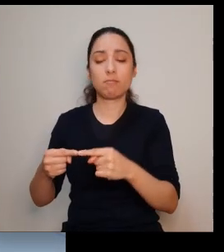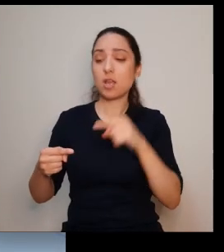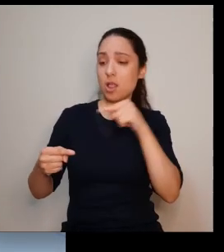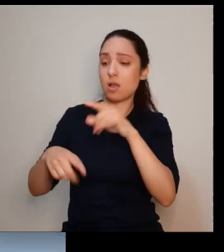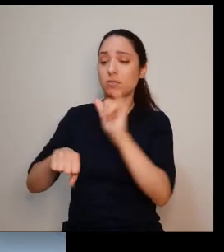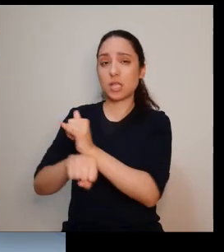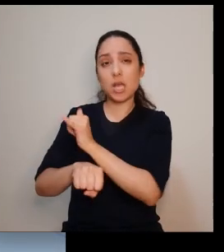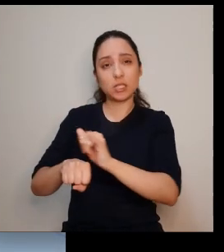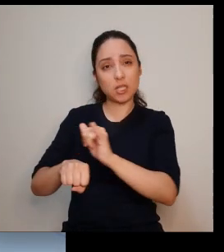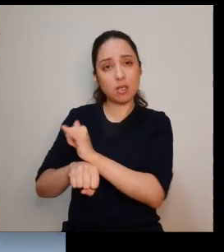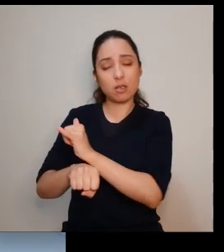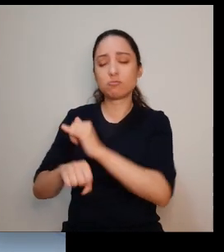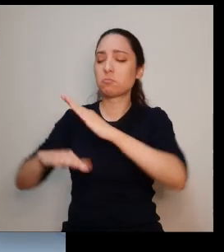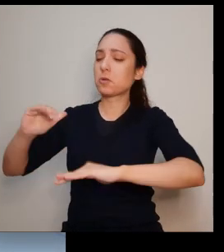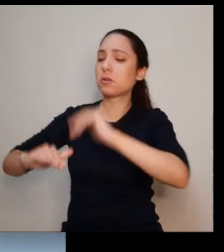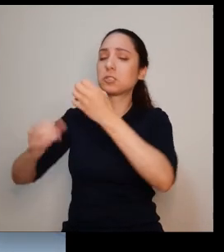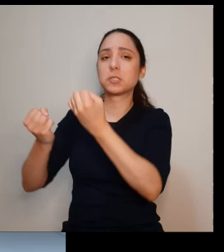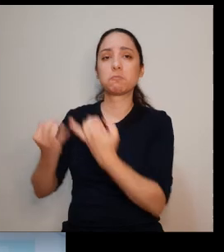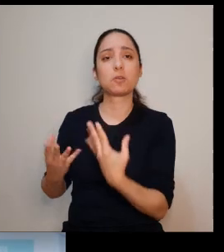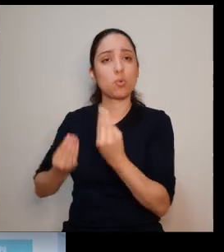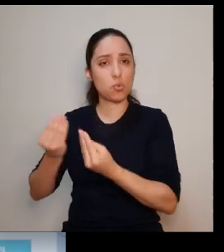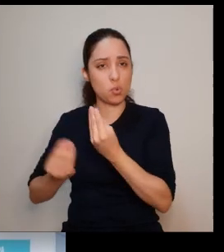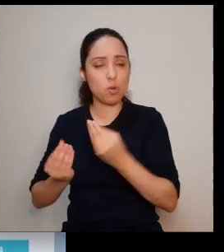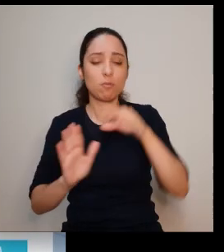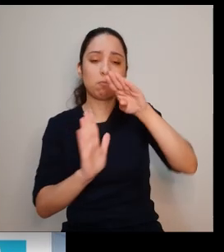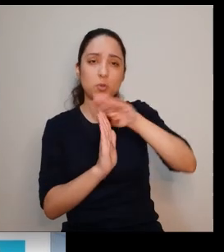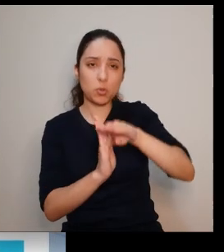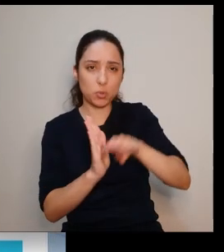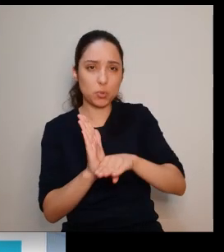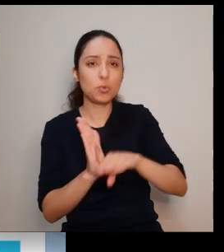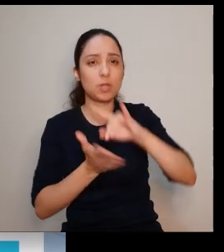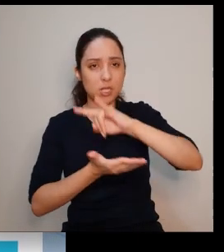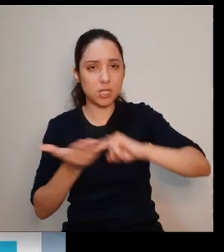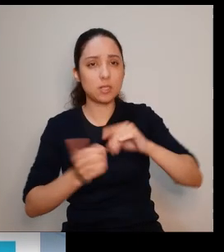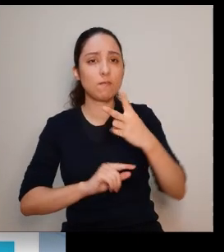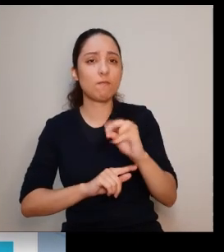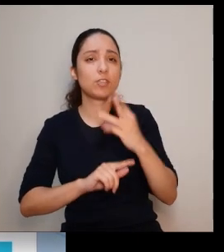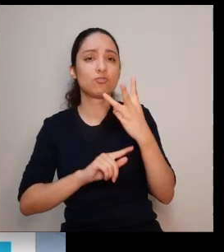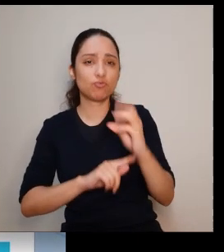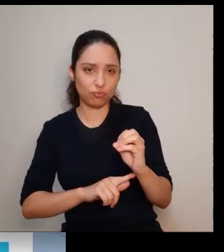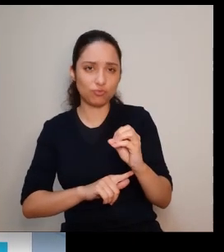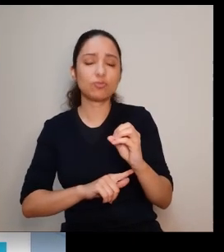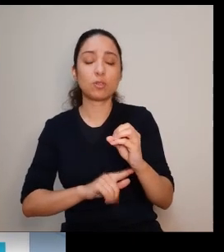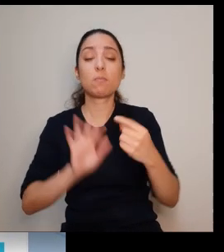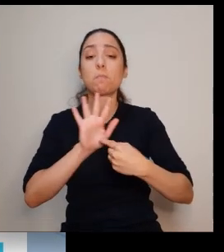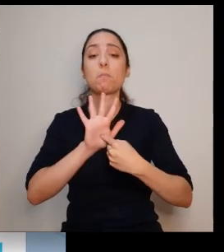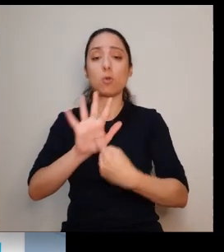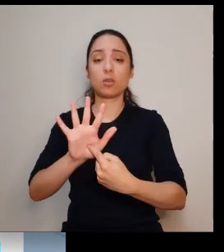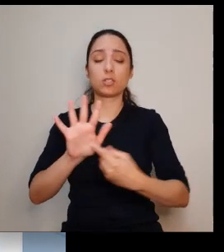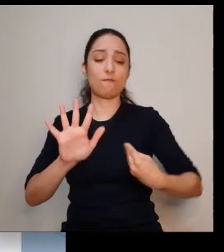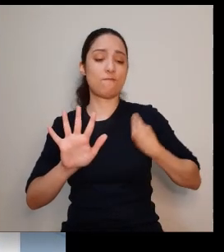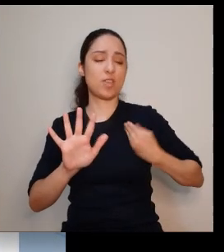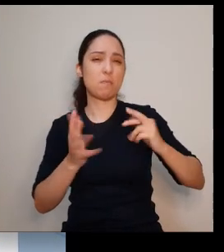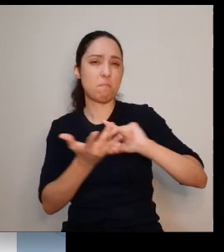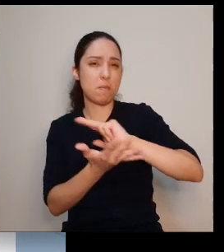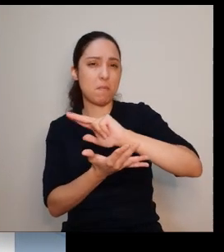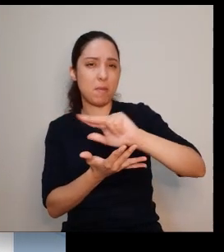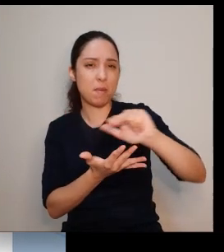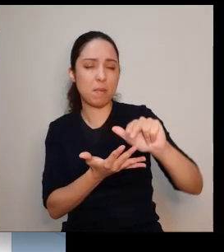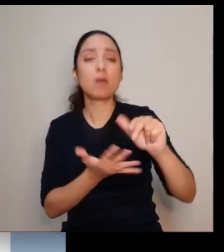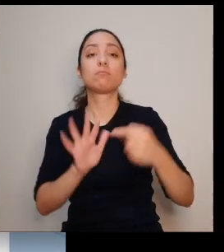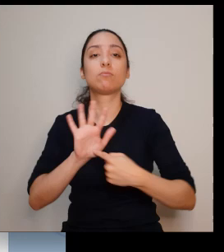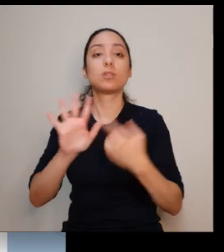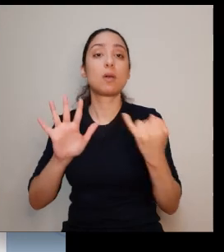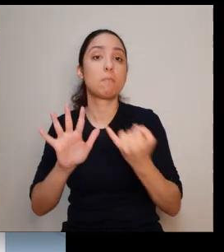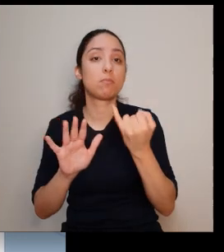planos e de abordagens com base nos ecossistemas. A Agenda 2030 também reconhece a biodiversidade e a